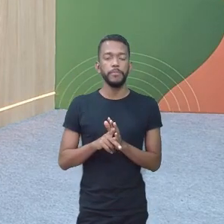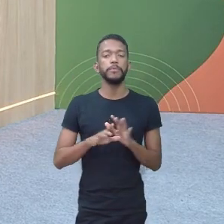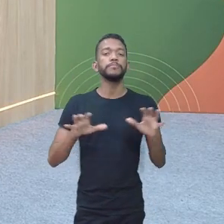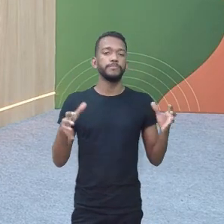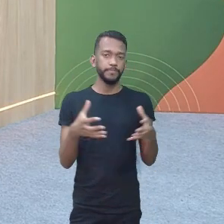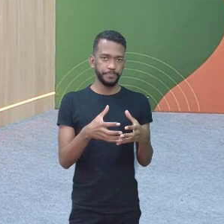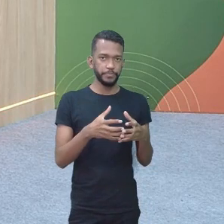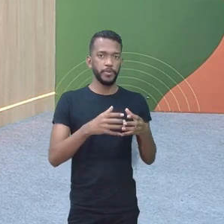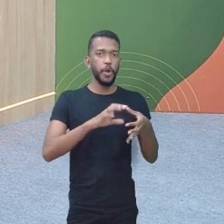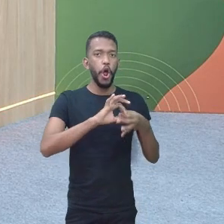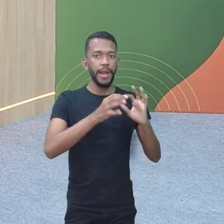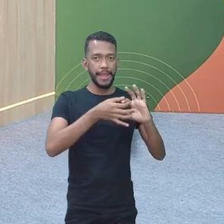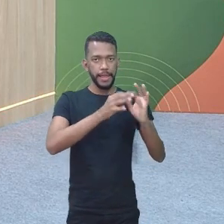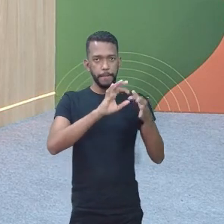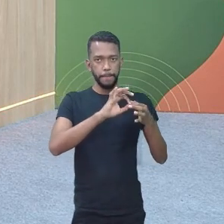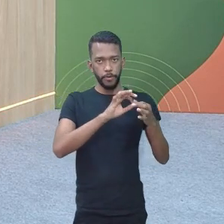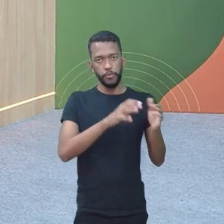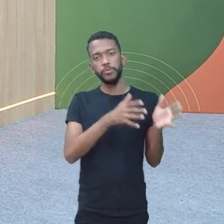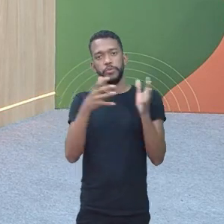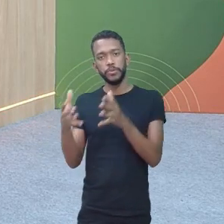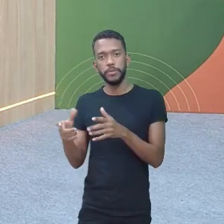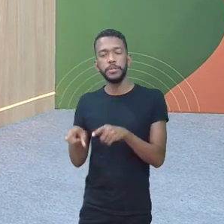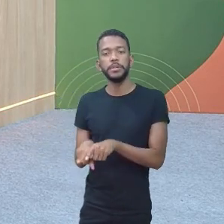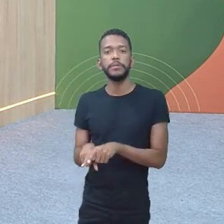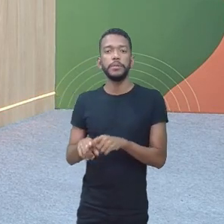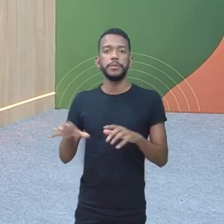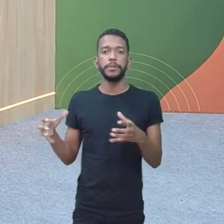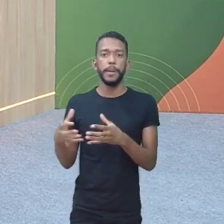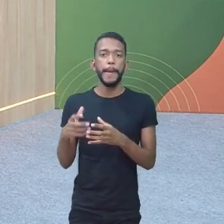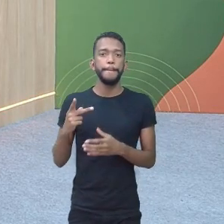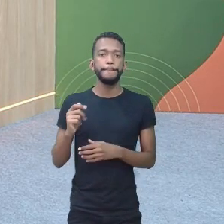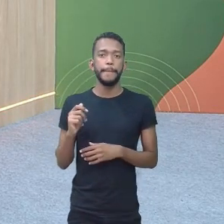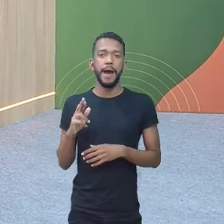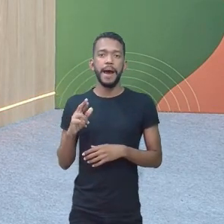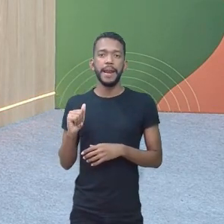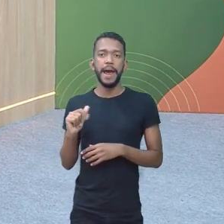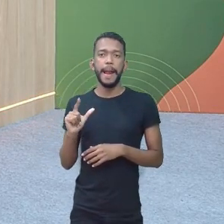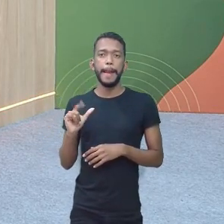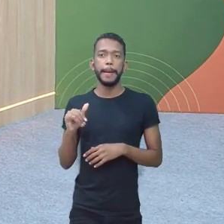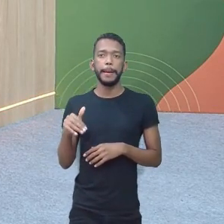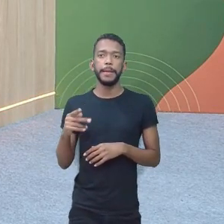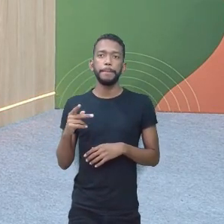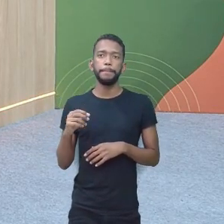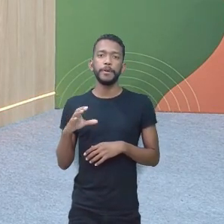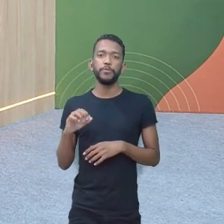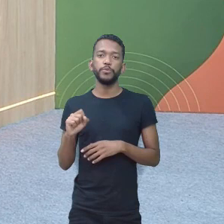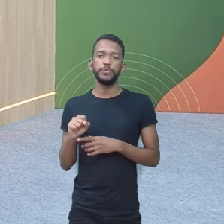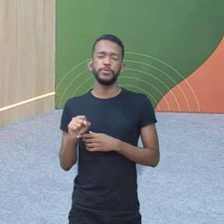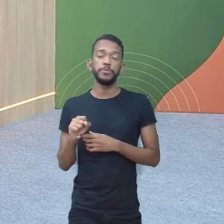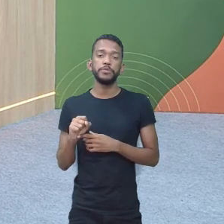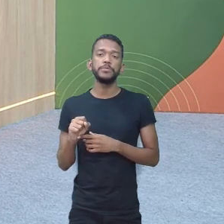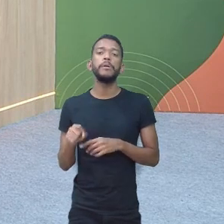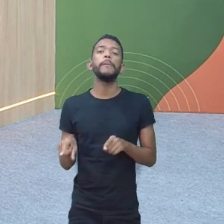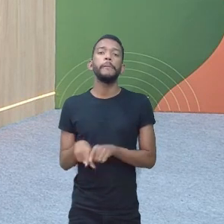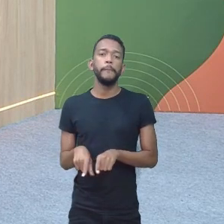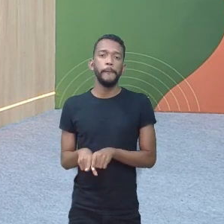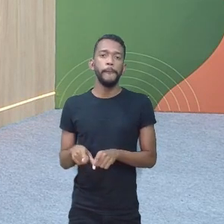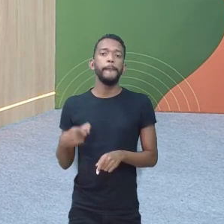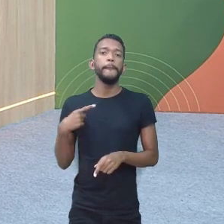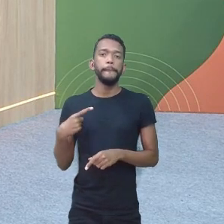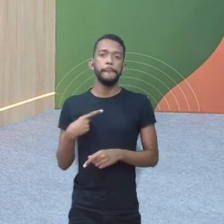Olímpicos, né? E a gente tem a questão dos Jogos Paralímpicos, que é justamente